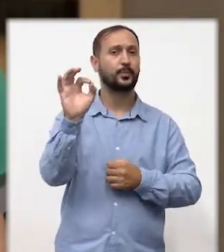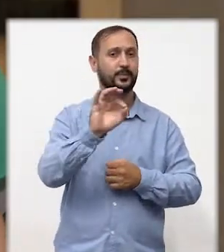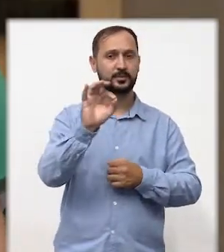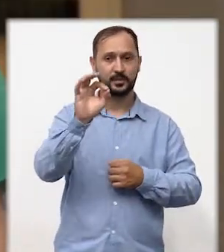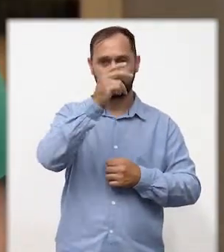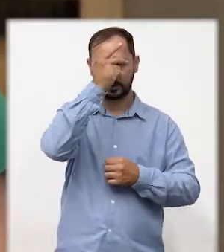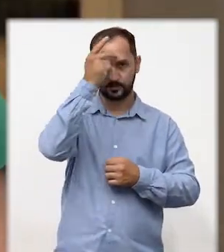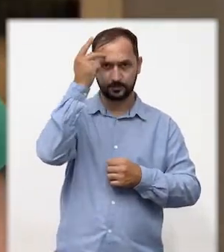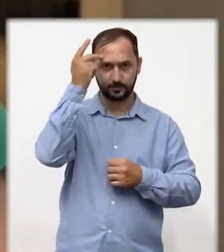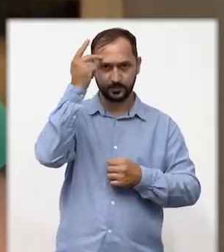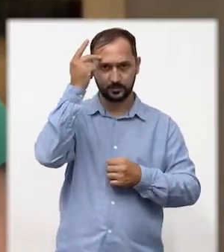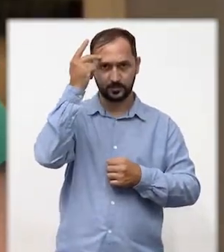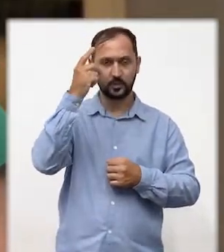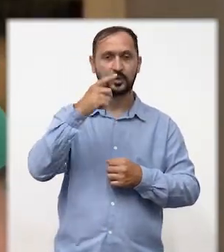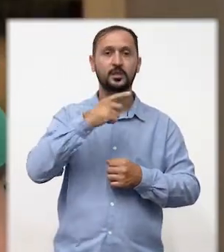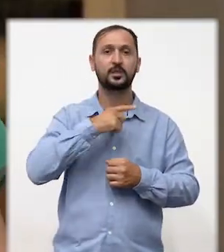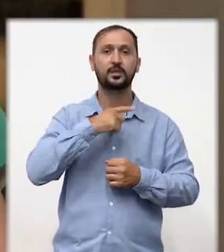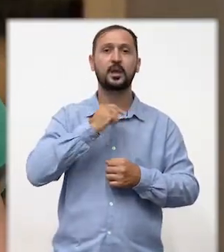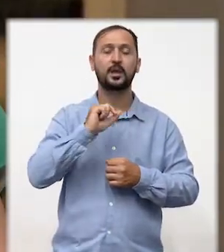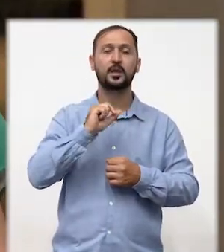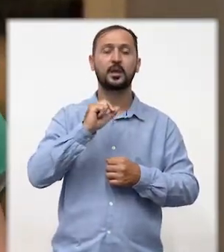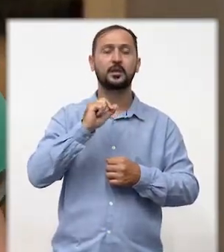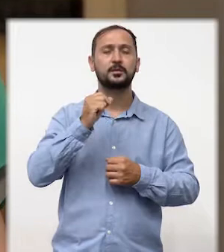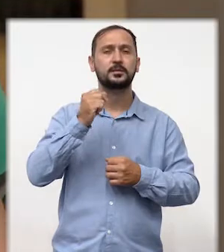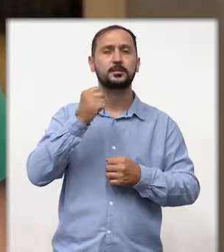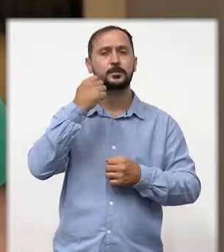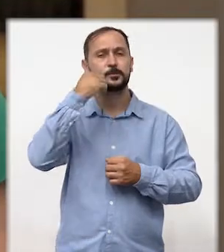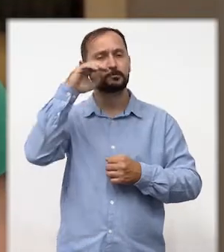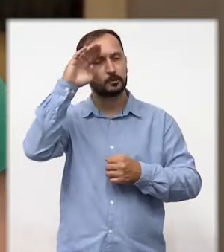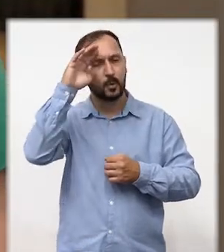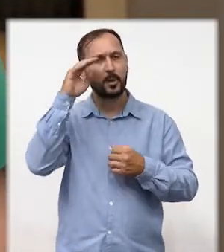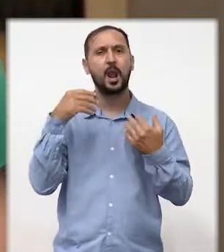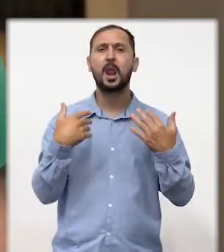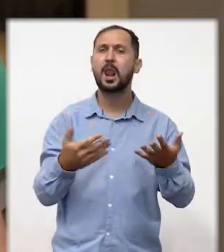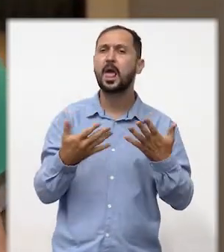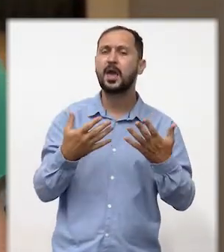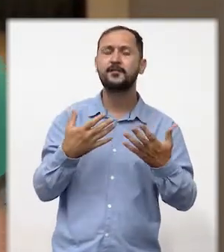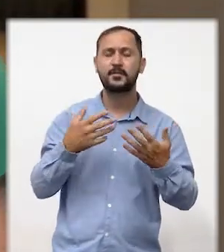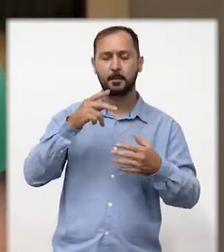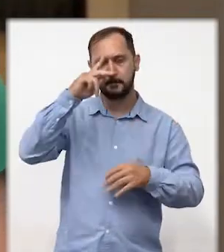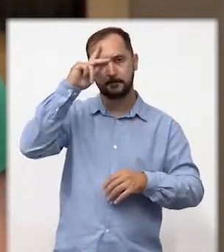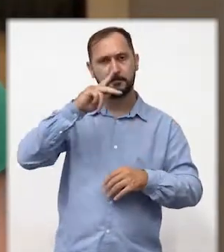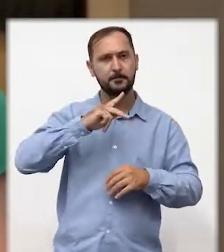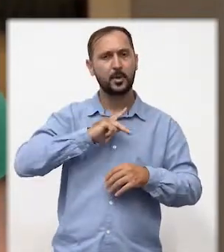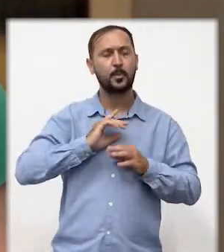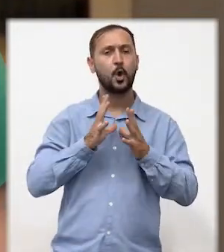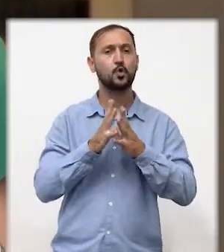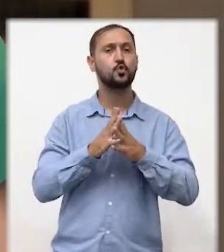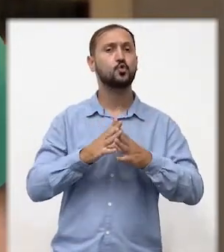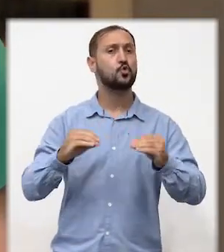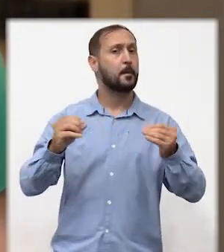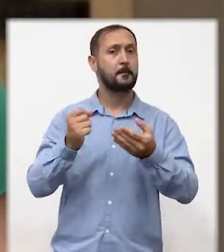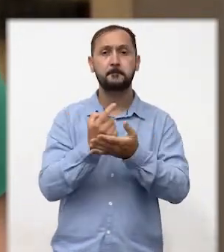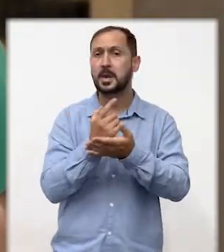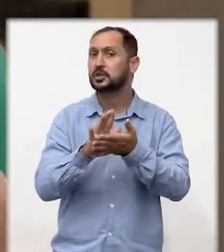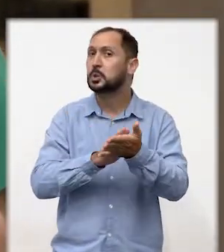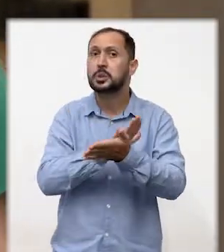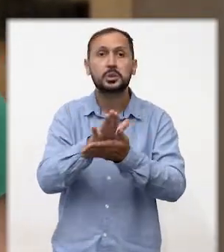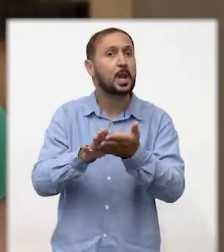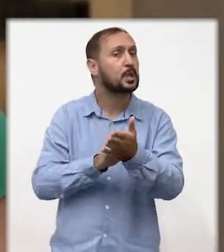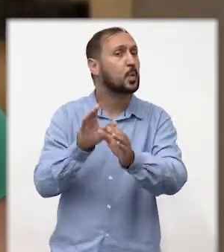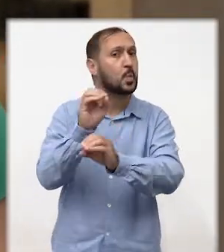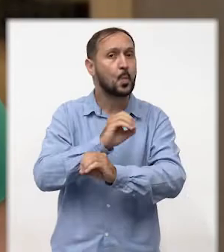das pessoas têm tido sintomas leves, vai se curar sozinha, tá? Sem medicamento,